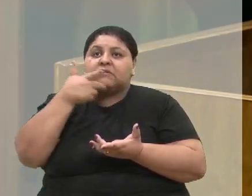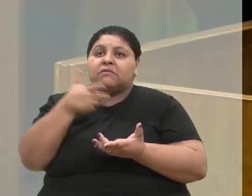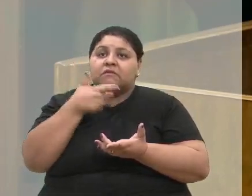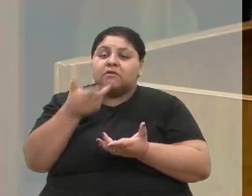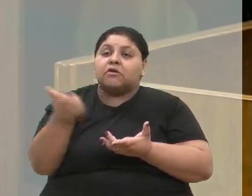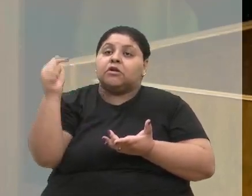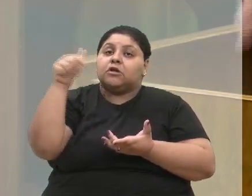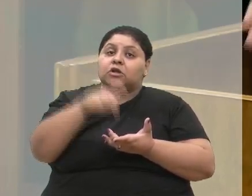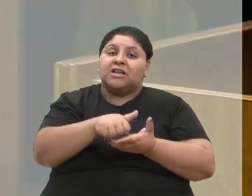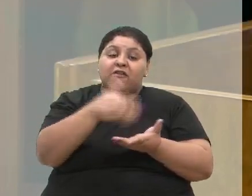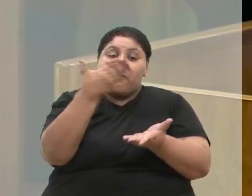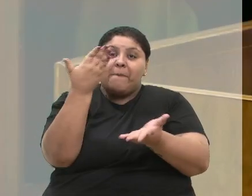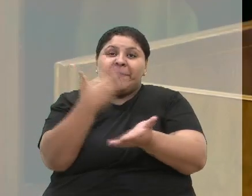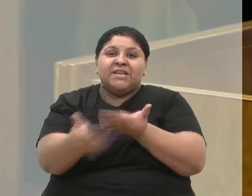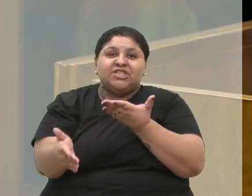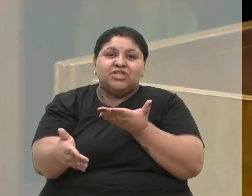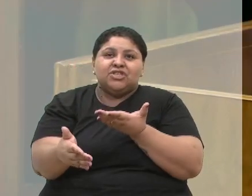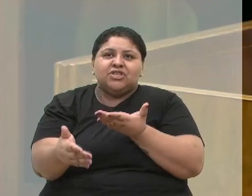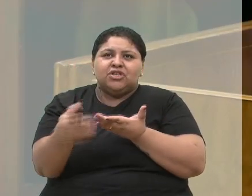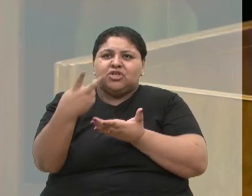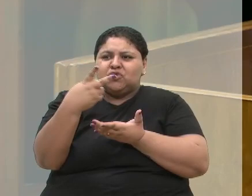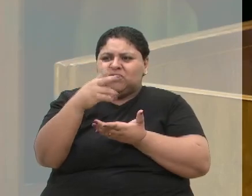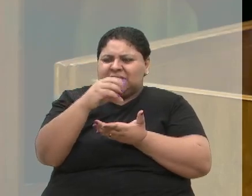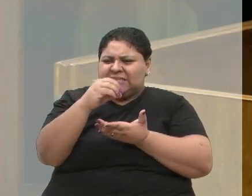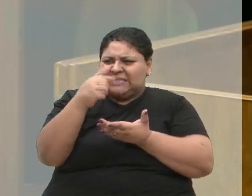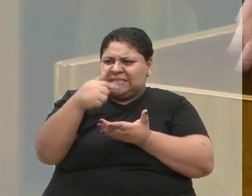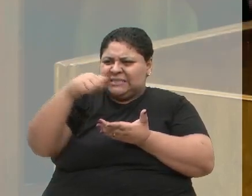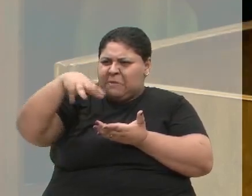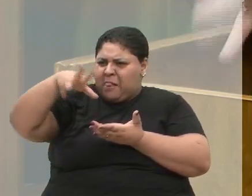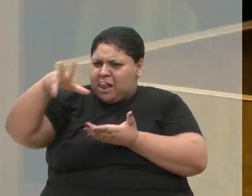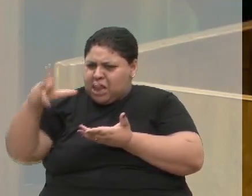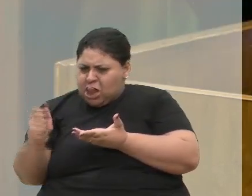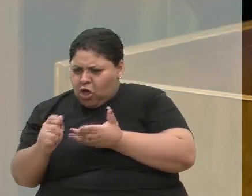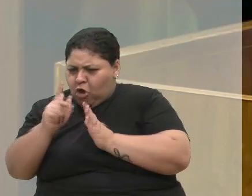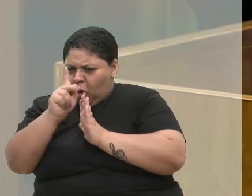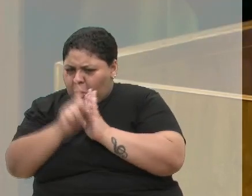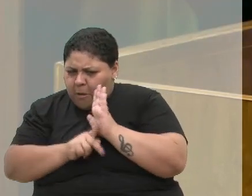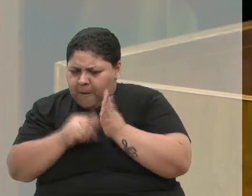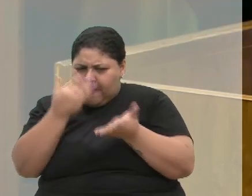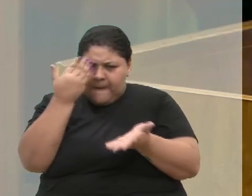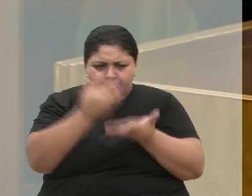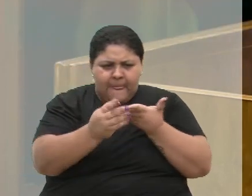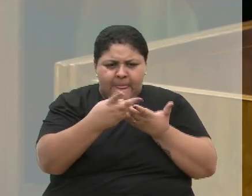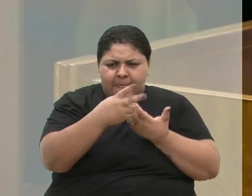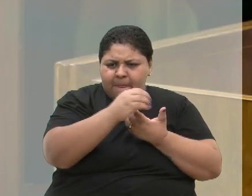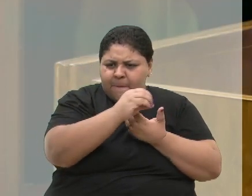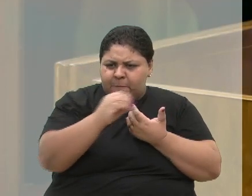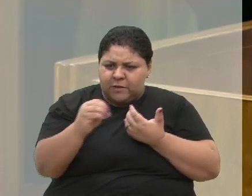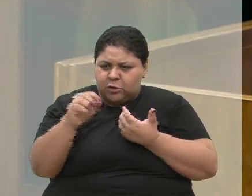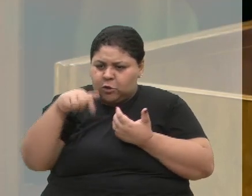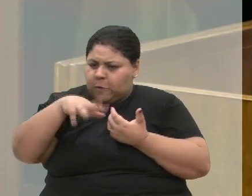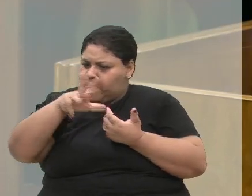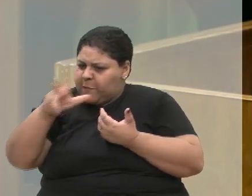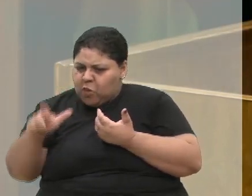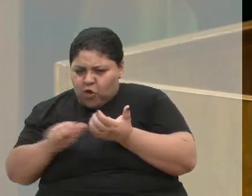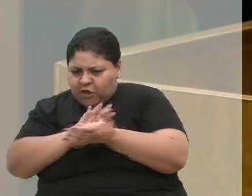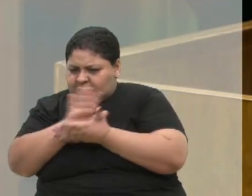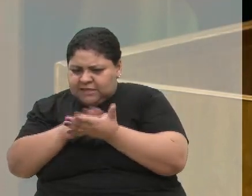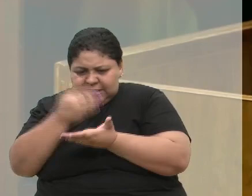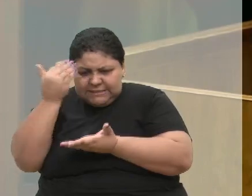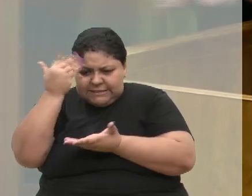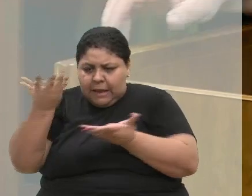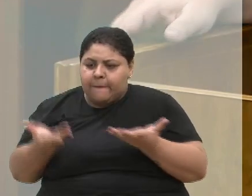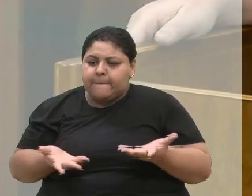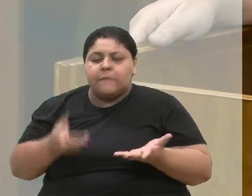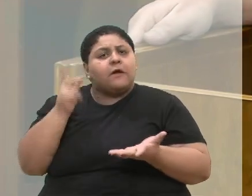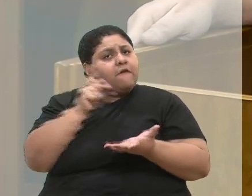falar. Foi perdido 7 milhões de reais para fazer o projeto e foi perdido 200 milhões que ninguém sabe onde está. Essa é a verdade que tem